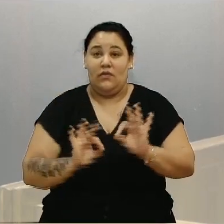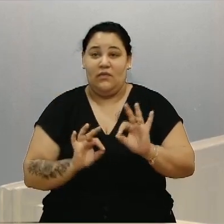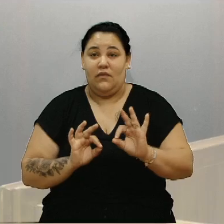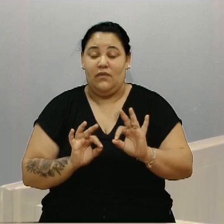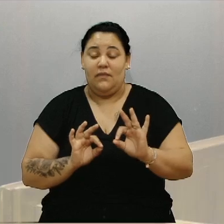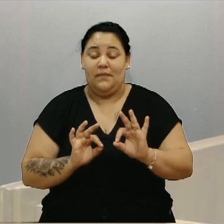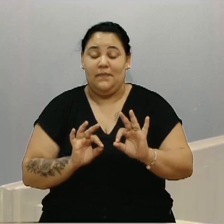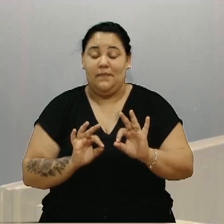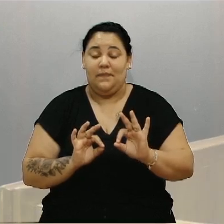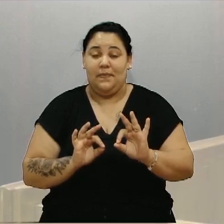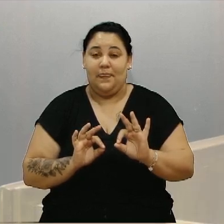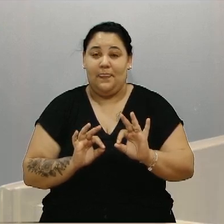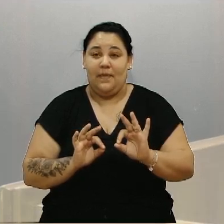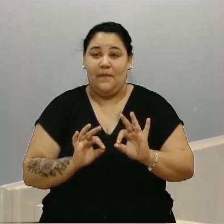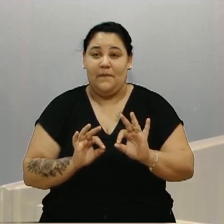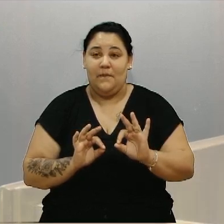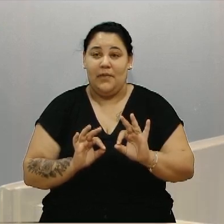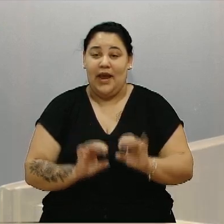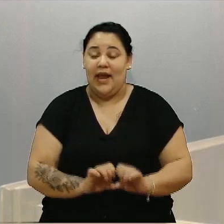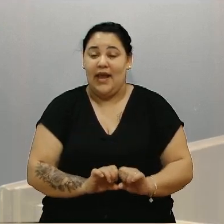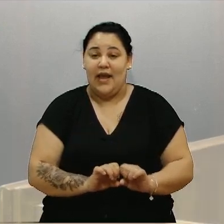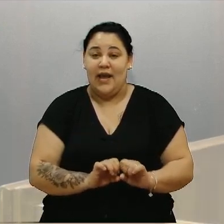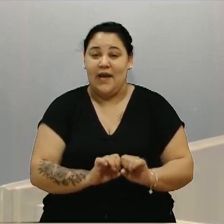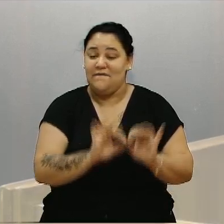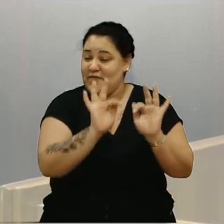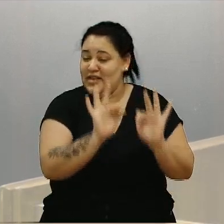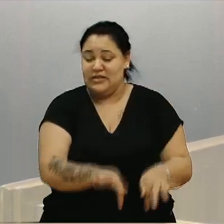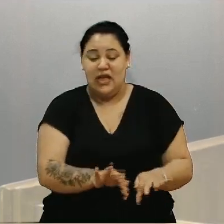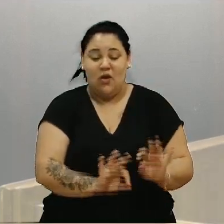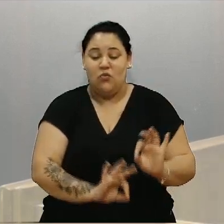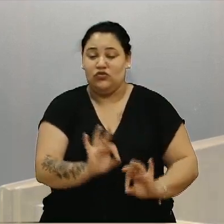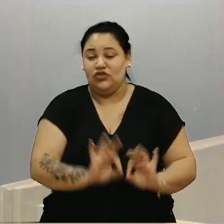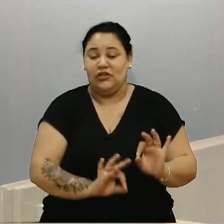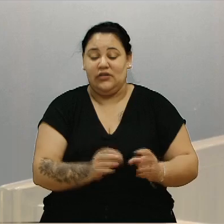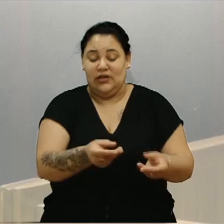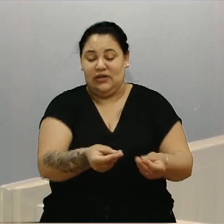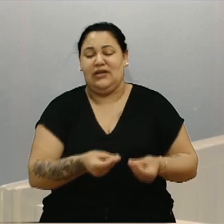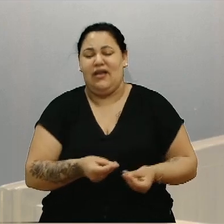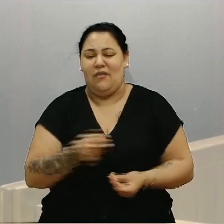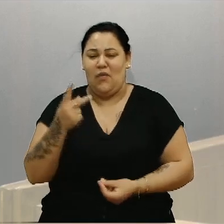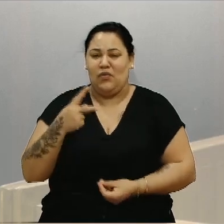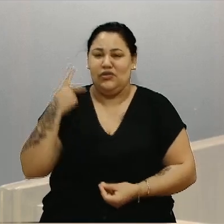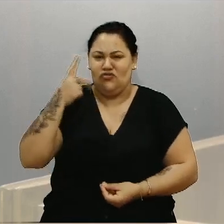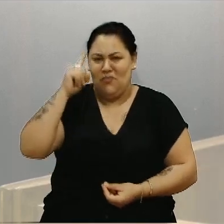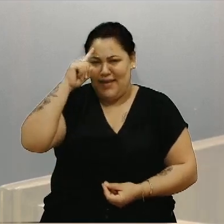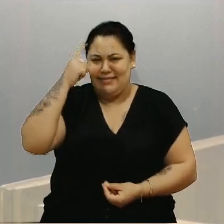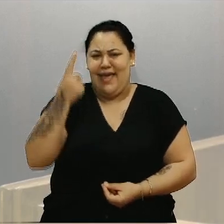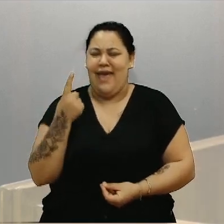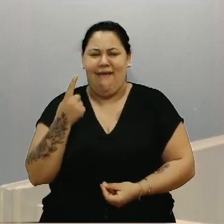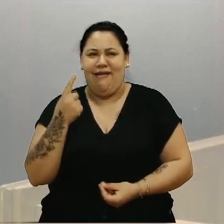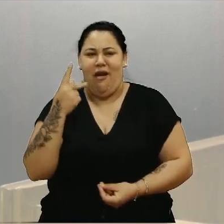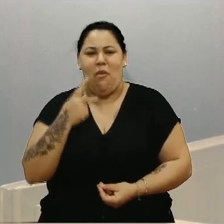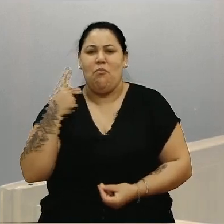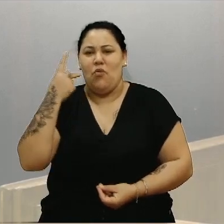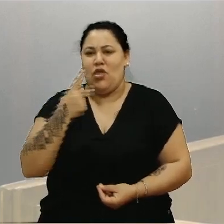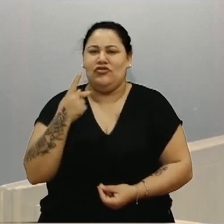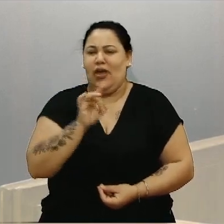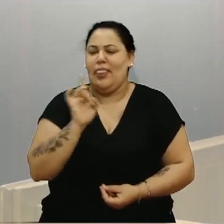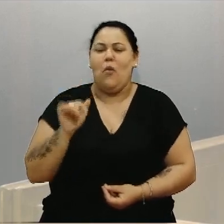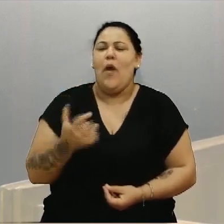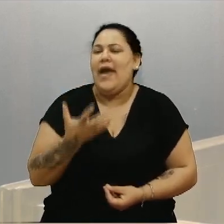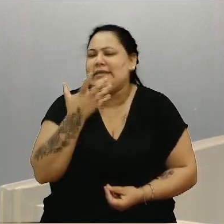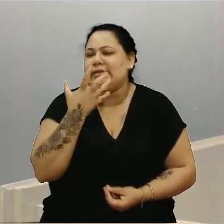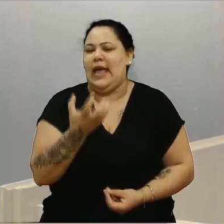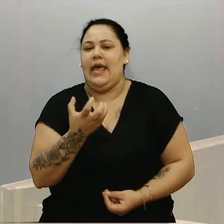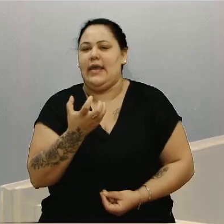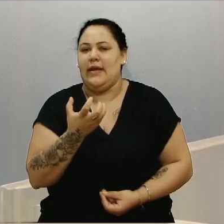derrotar um projeto que traz para a política ainda mais essa ideia de que a política não é séria, de que